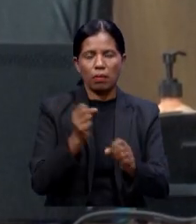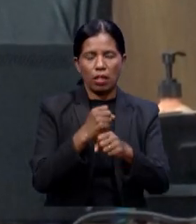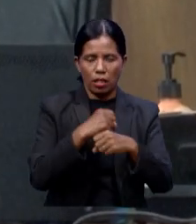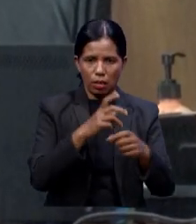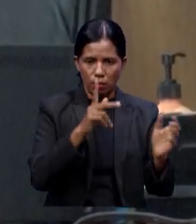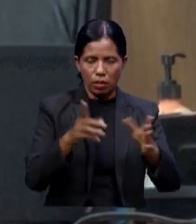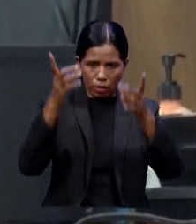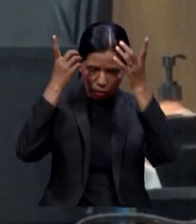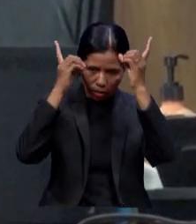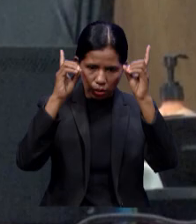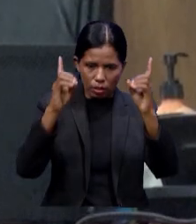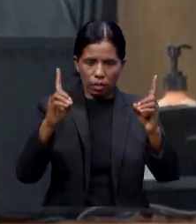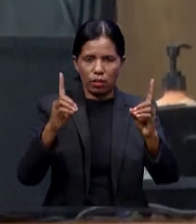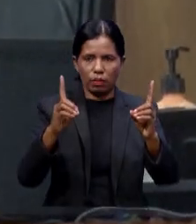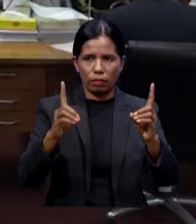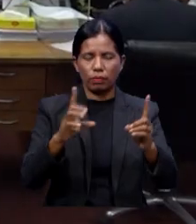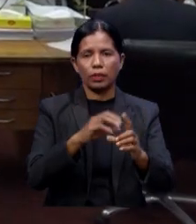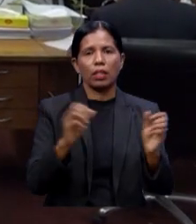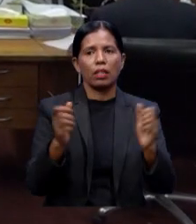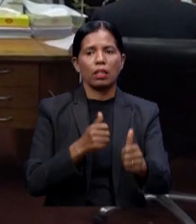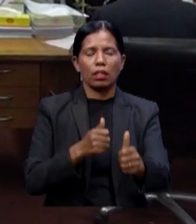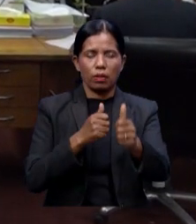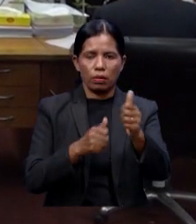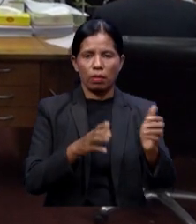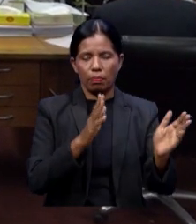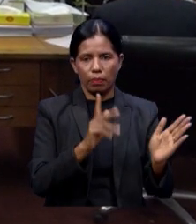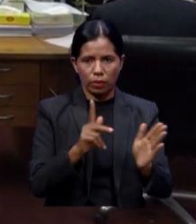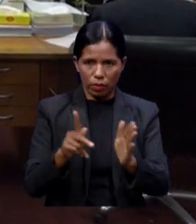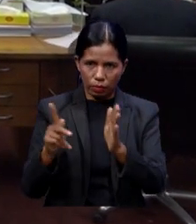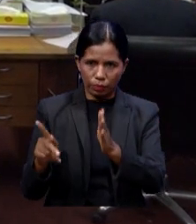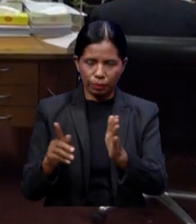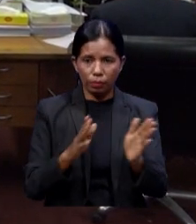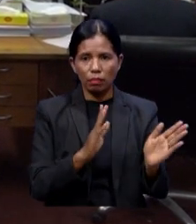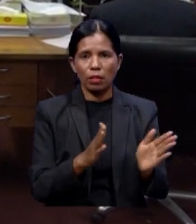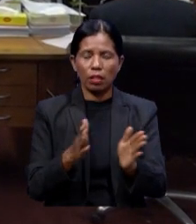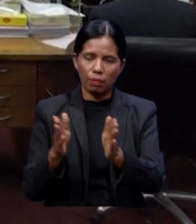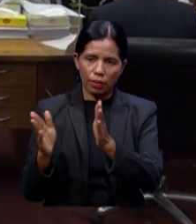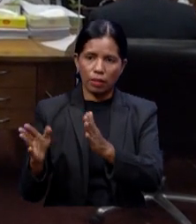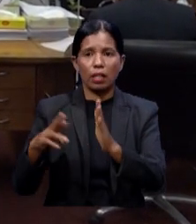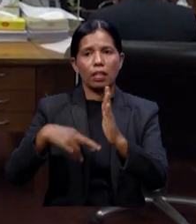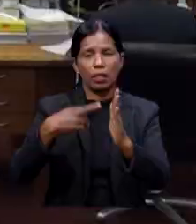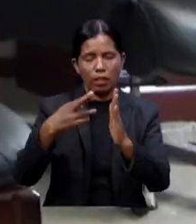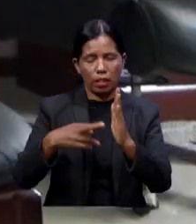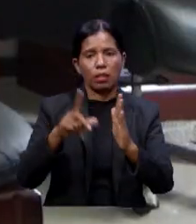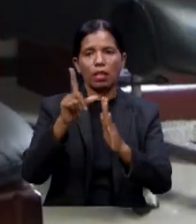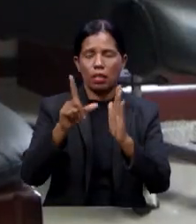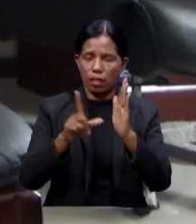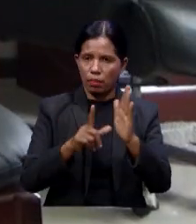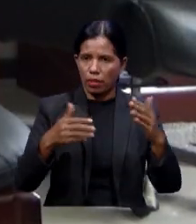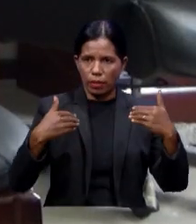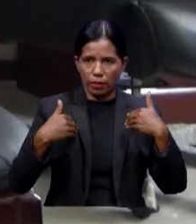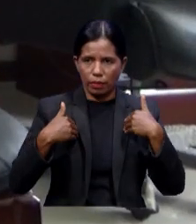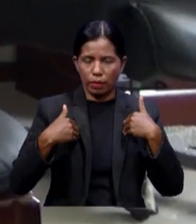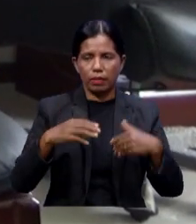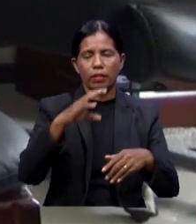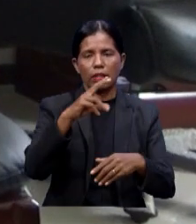bele decide kata se ni la tuir be proceso tu procedimento tuir lei nema ka ia